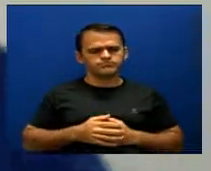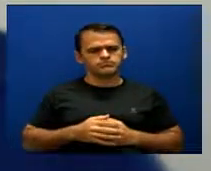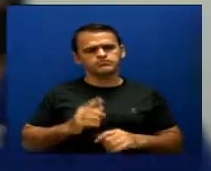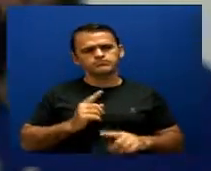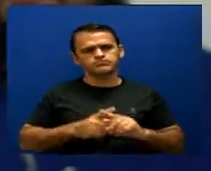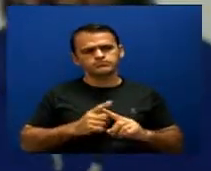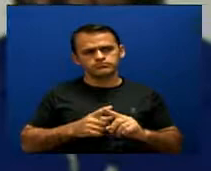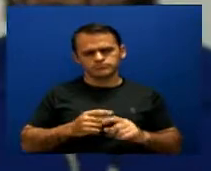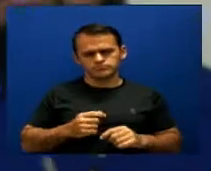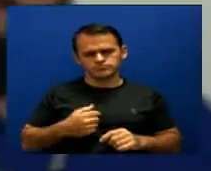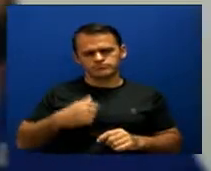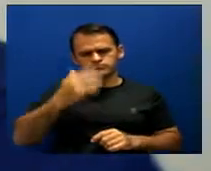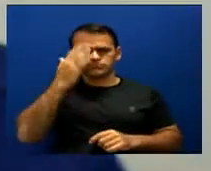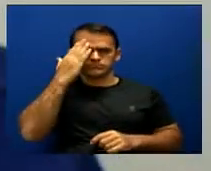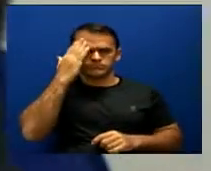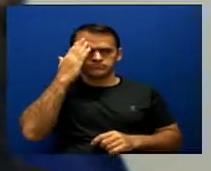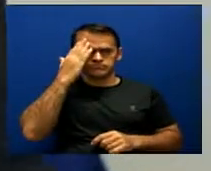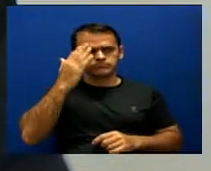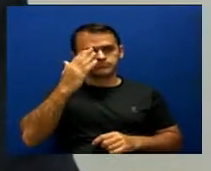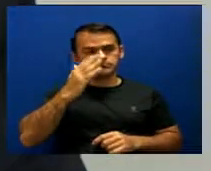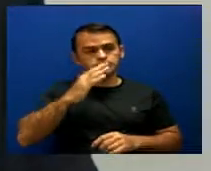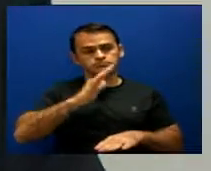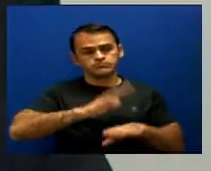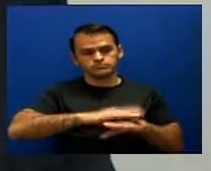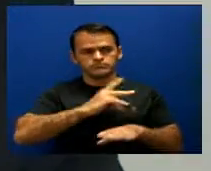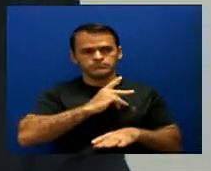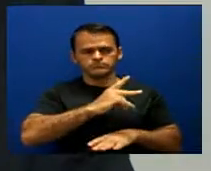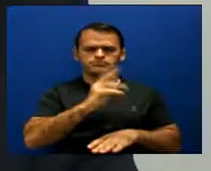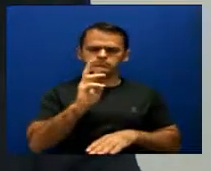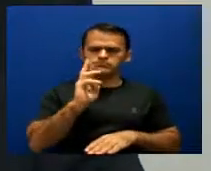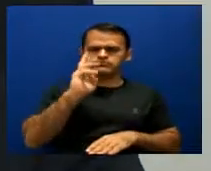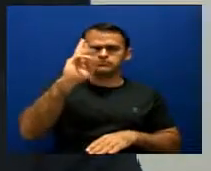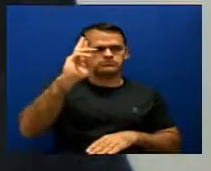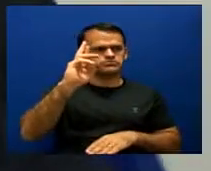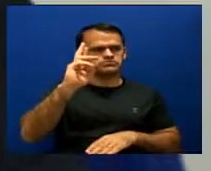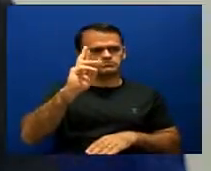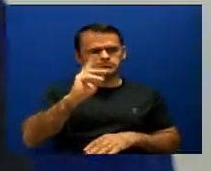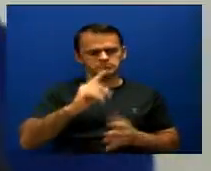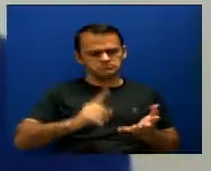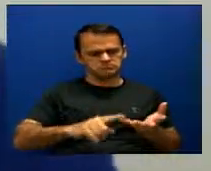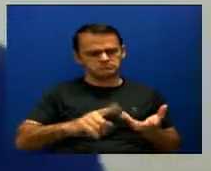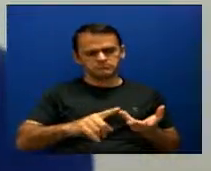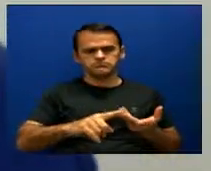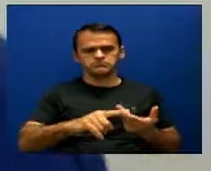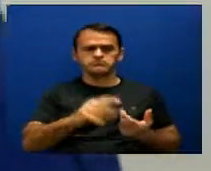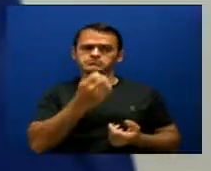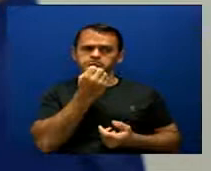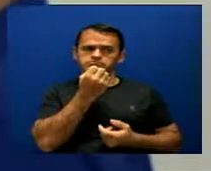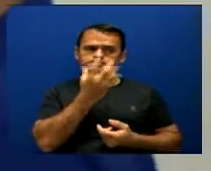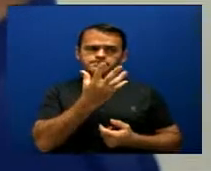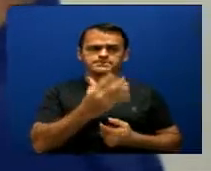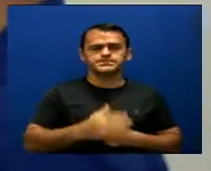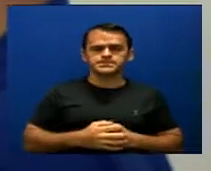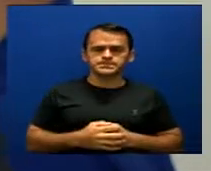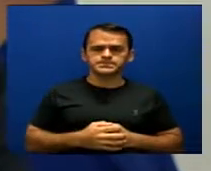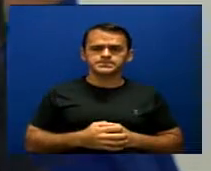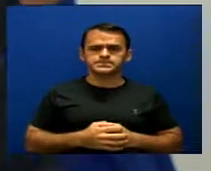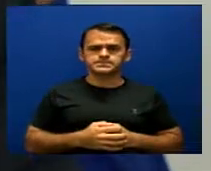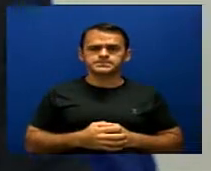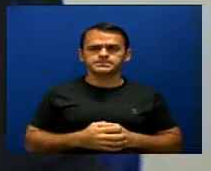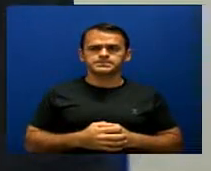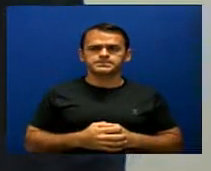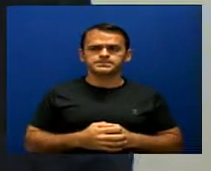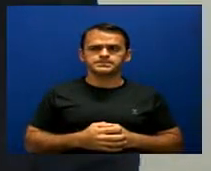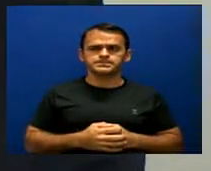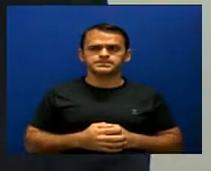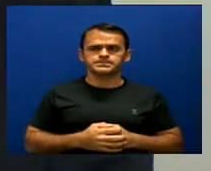conduzidos por pessoas como o senhor. Não quero... nessa fala, falar